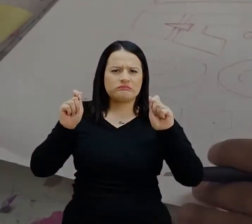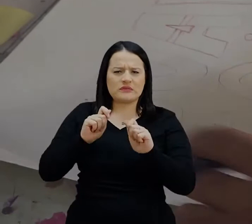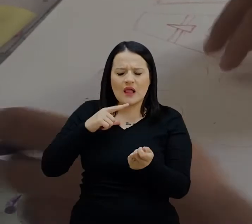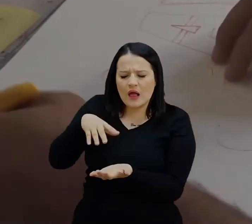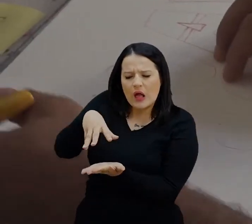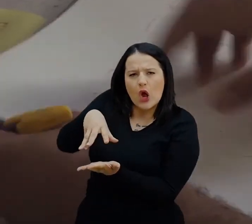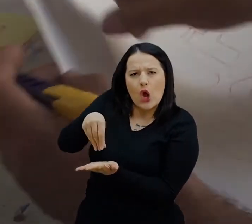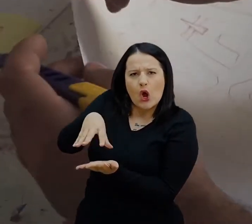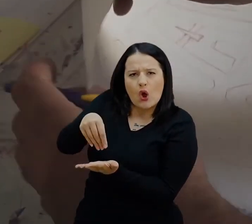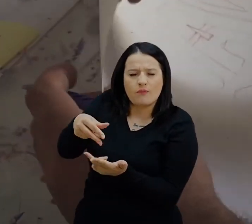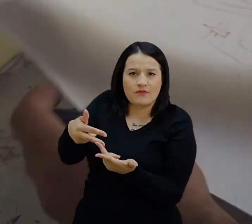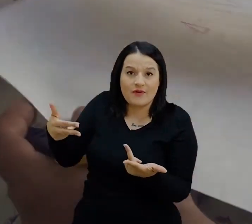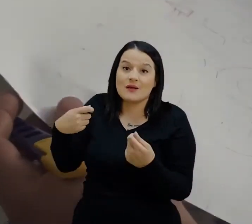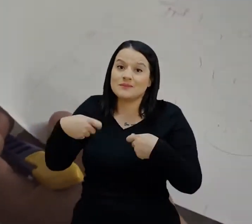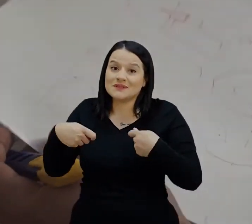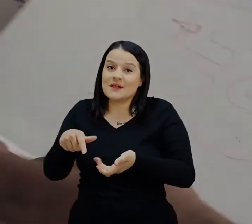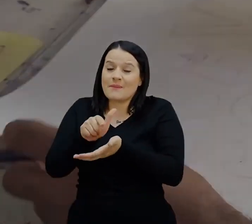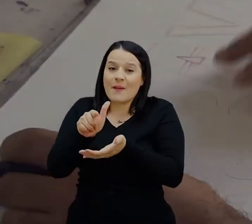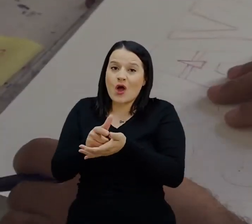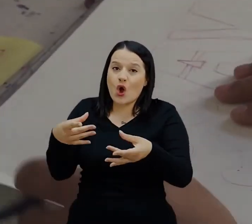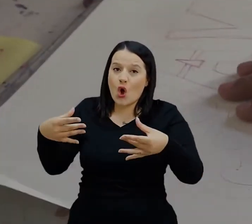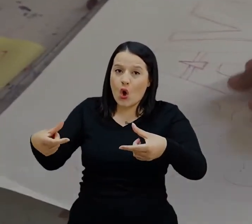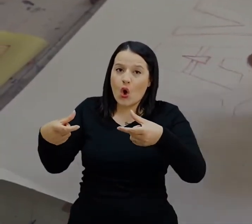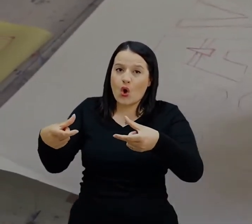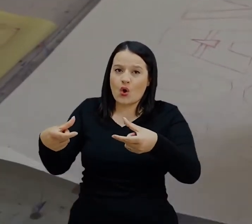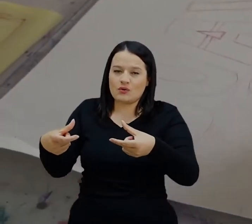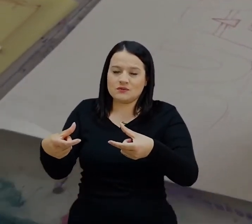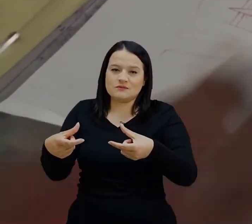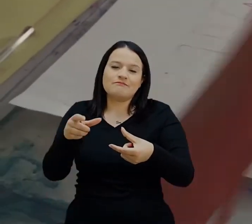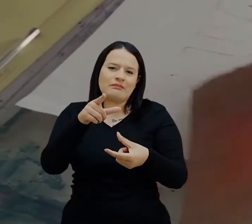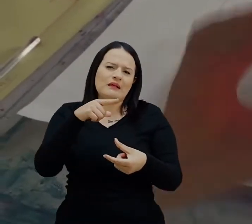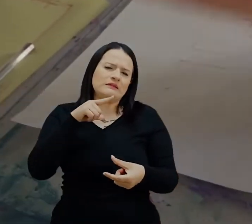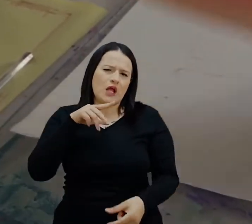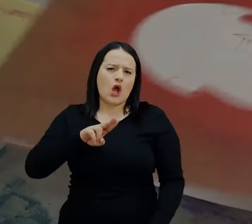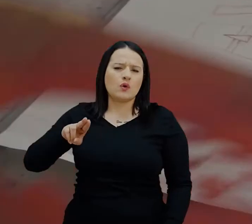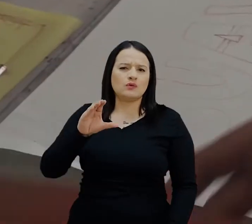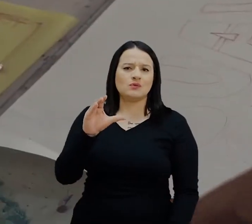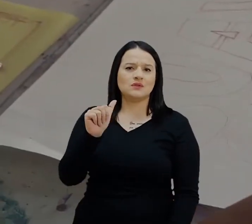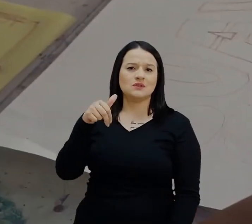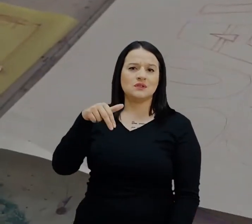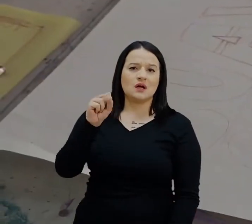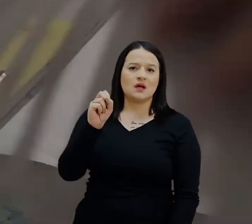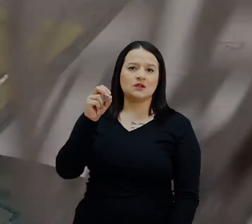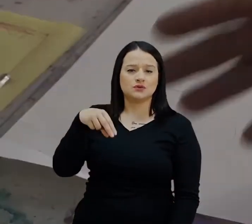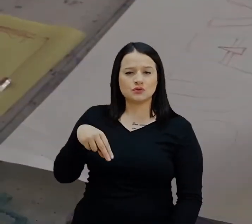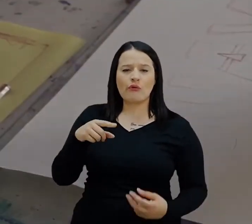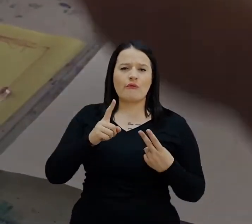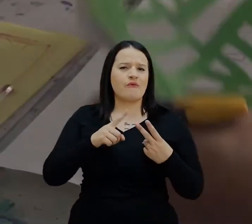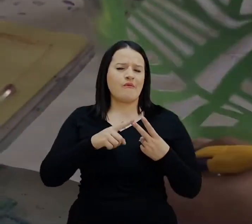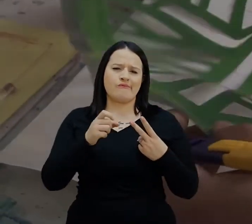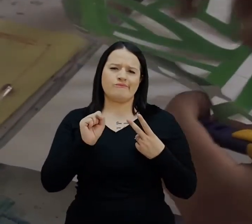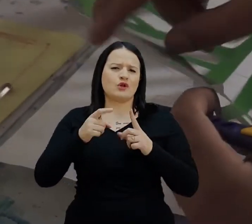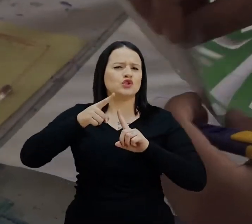desenho para um papel um pouco mais grosso. Esse aqui é um canson, mas eu posso usar um papel cartão, posso usar também uma